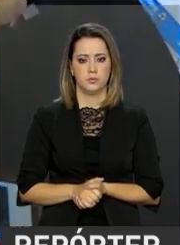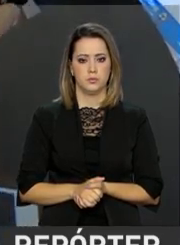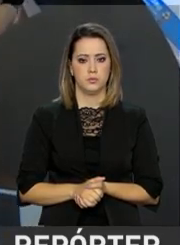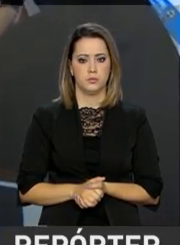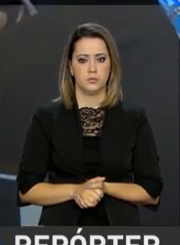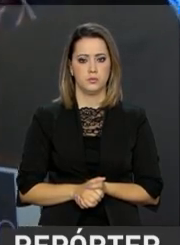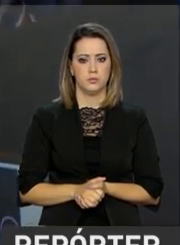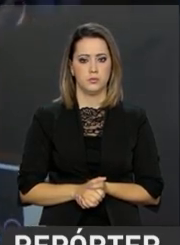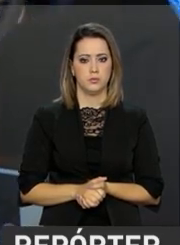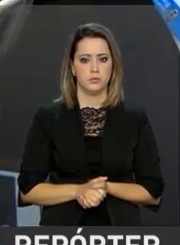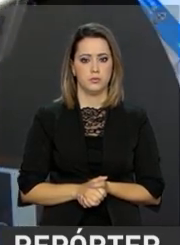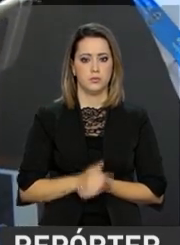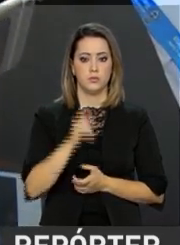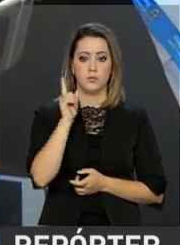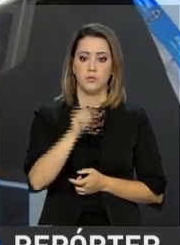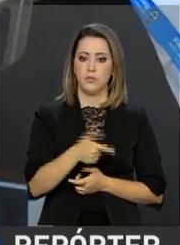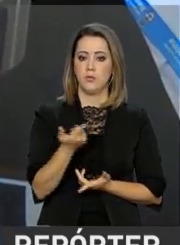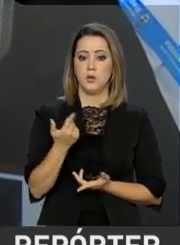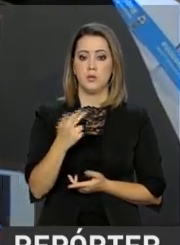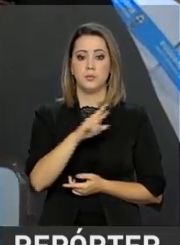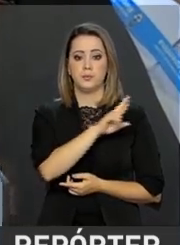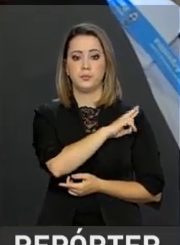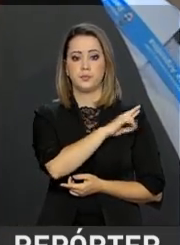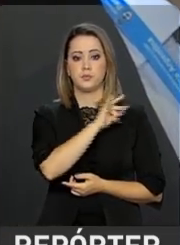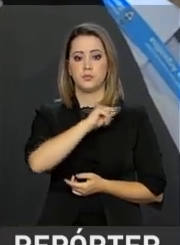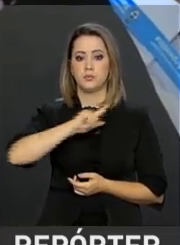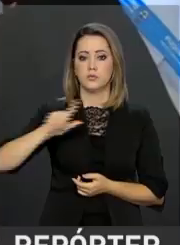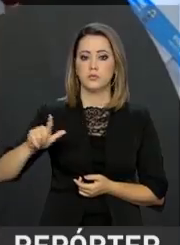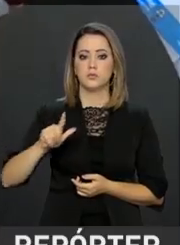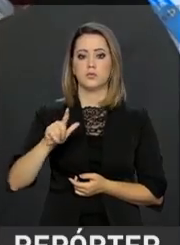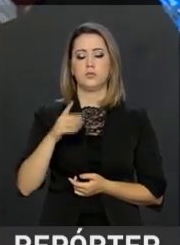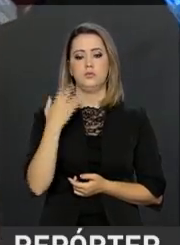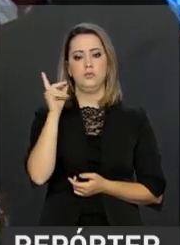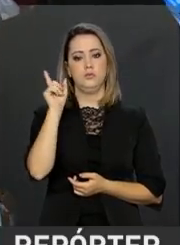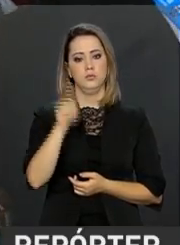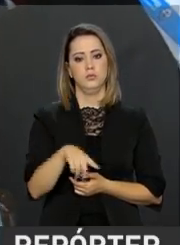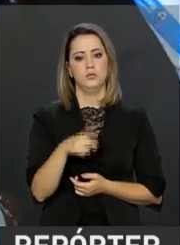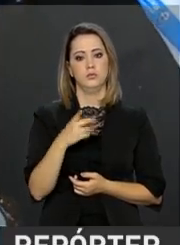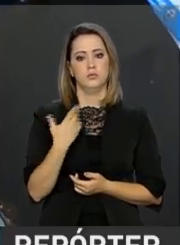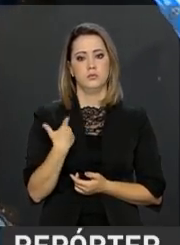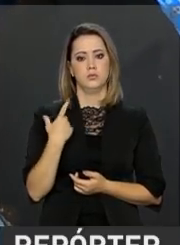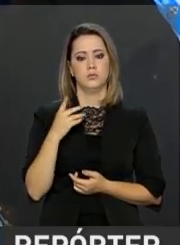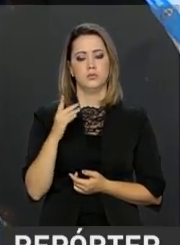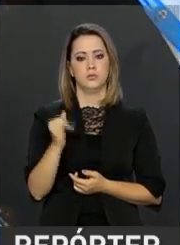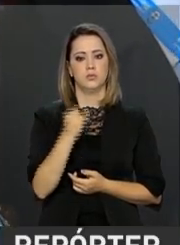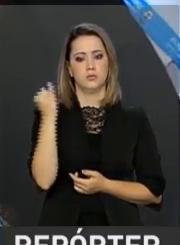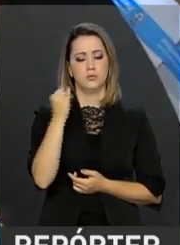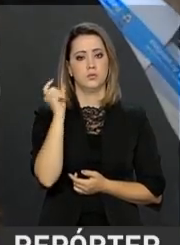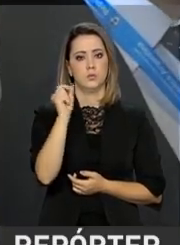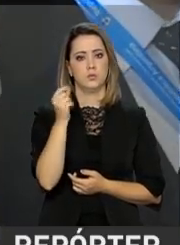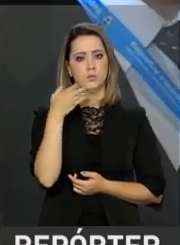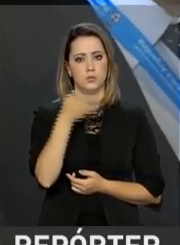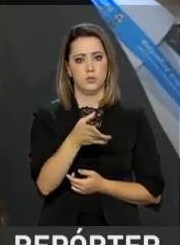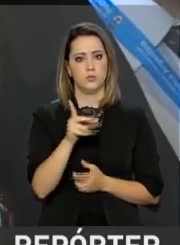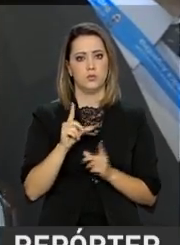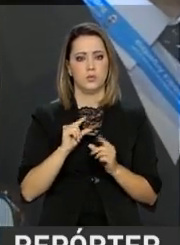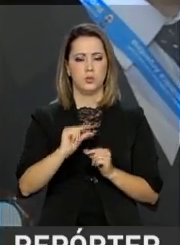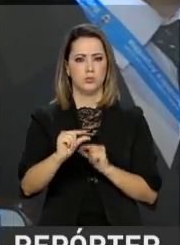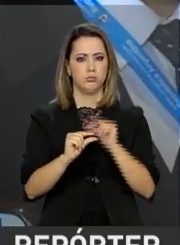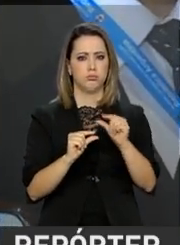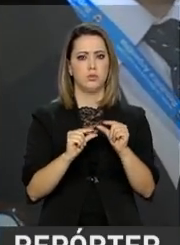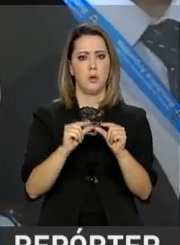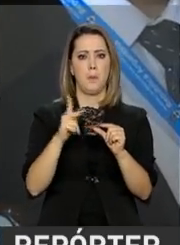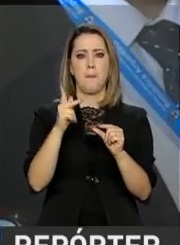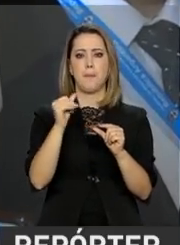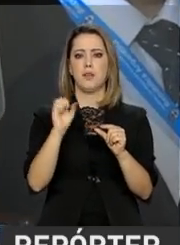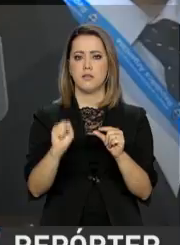Isto é o fenômeno da responsabilidade fiscal. E esta responsabilidade fiscal é que importou neste pequeno aumento